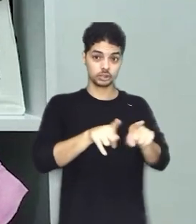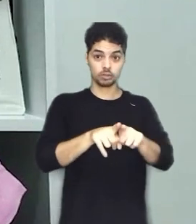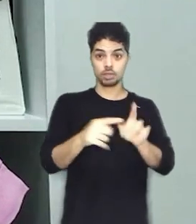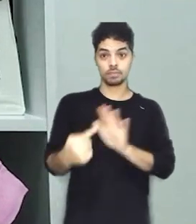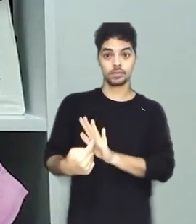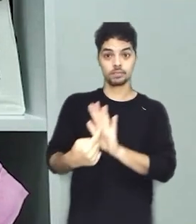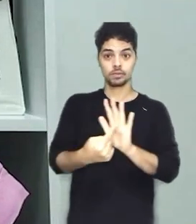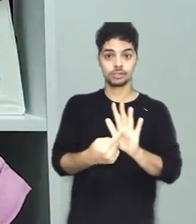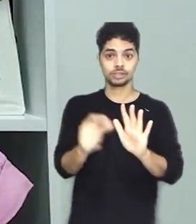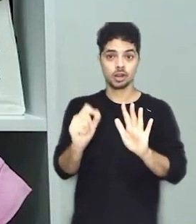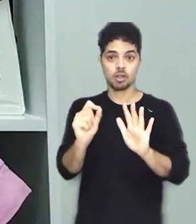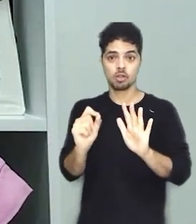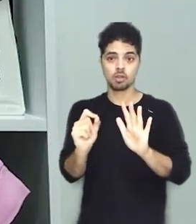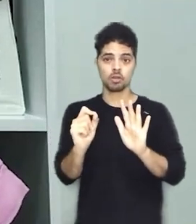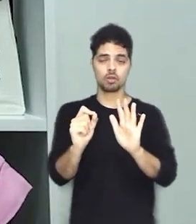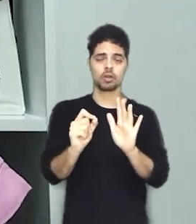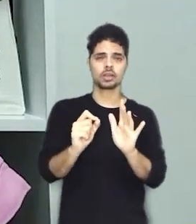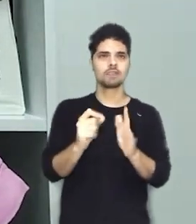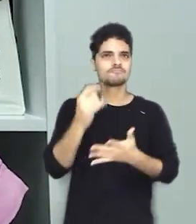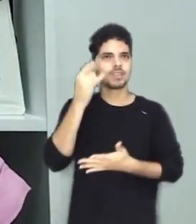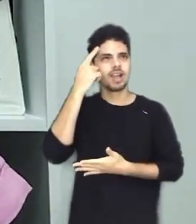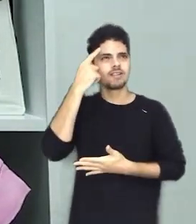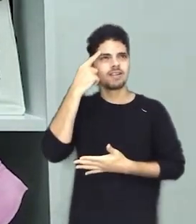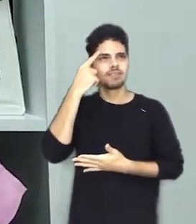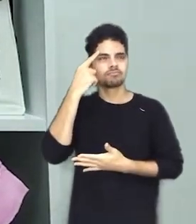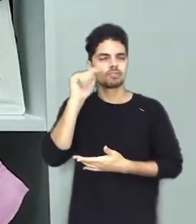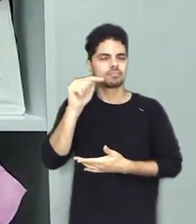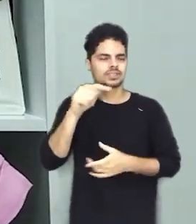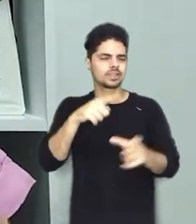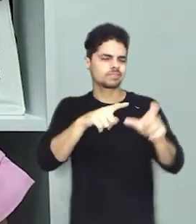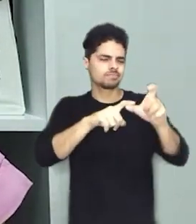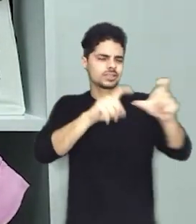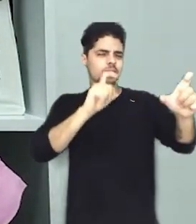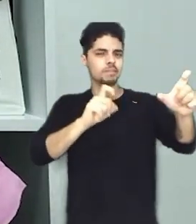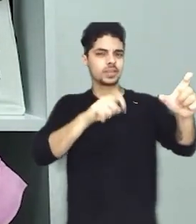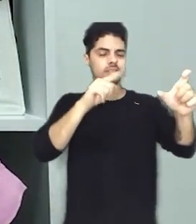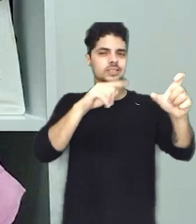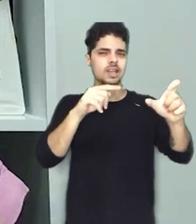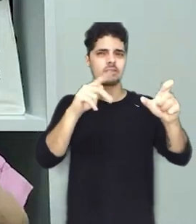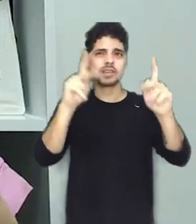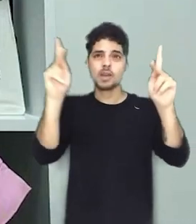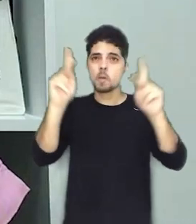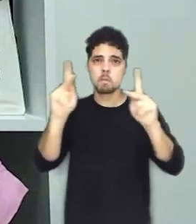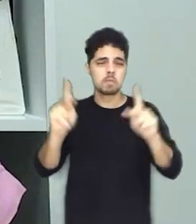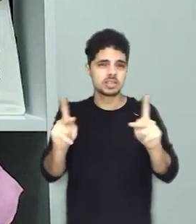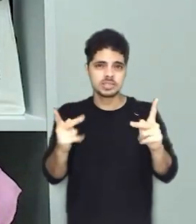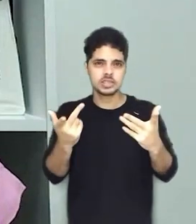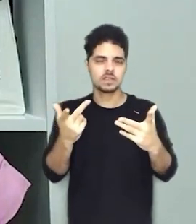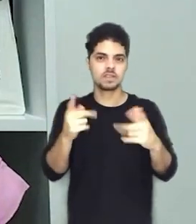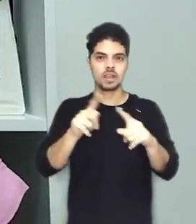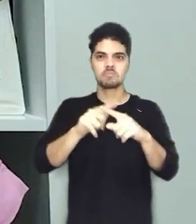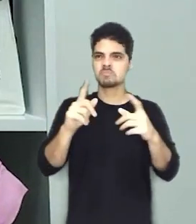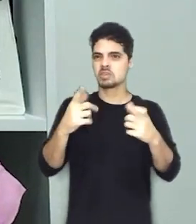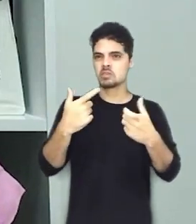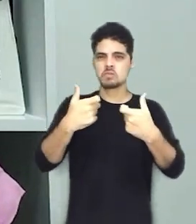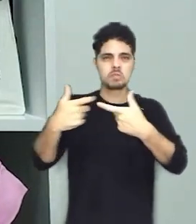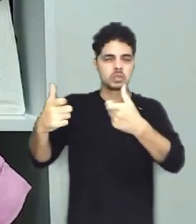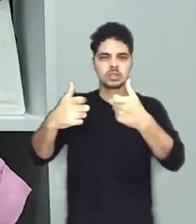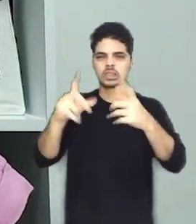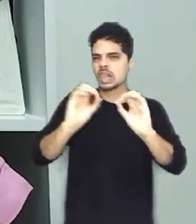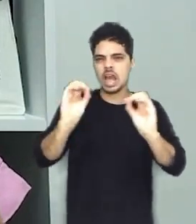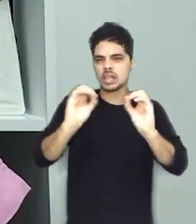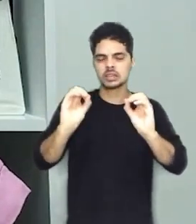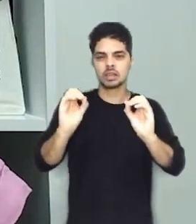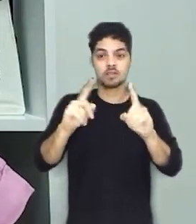Roberto também aborda sobre o mito de que a nossa independência, a independência do Brasil, foi pacífica, sem